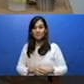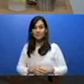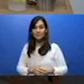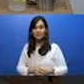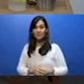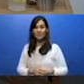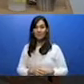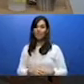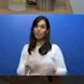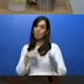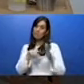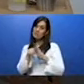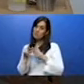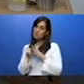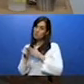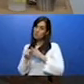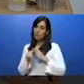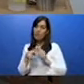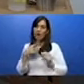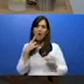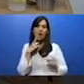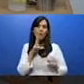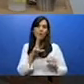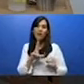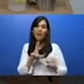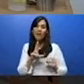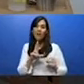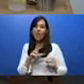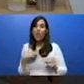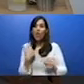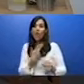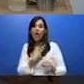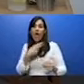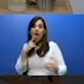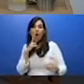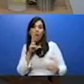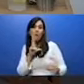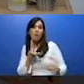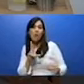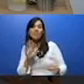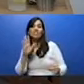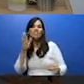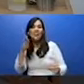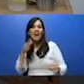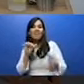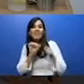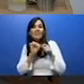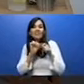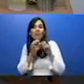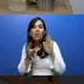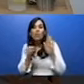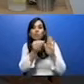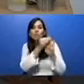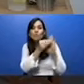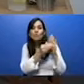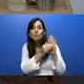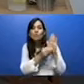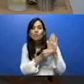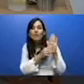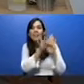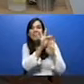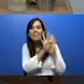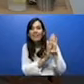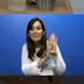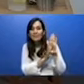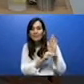através destas perguntinhas aqui, nós vamos ir respondendo e montando o nosso textinho, tá?